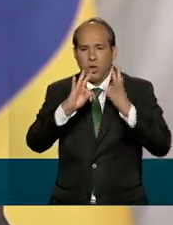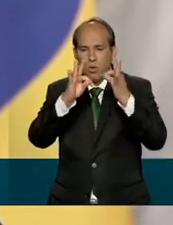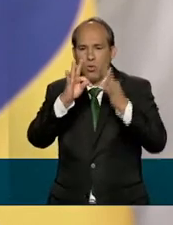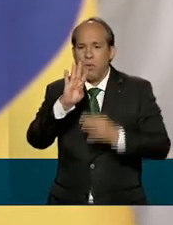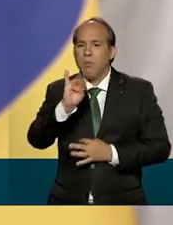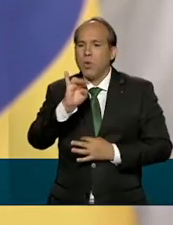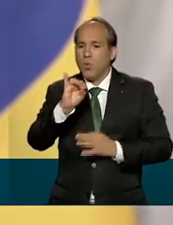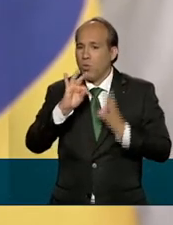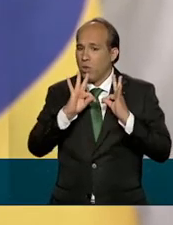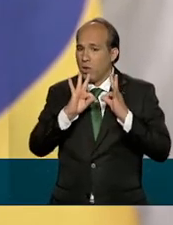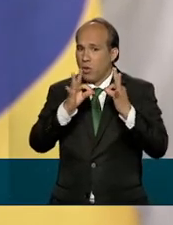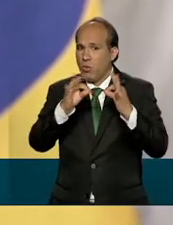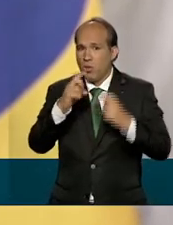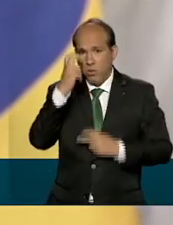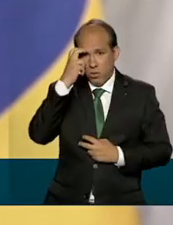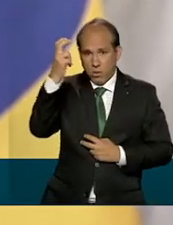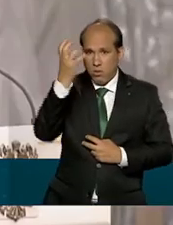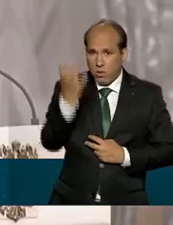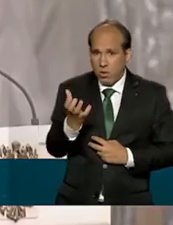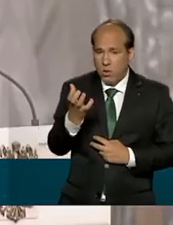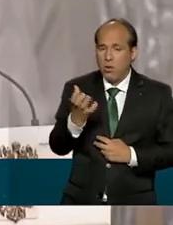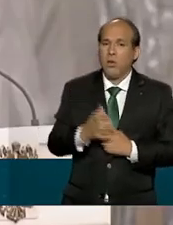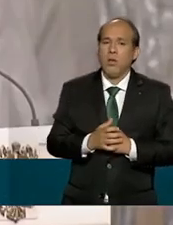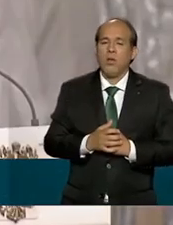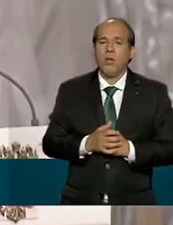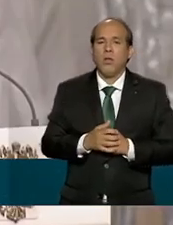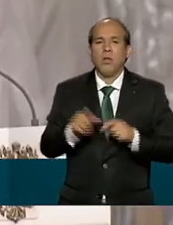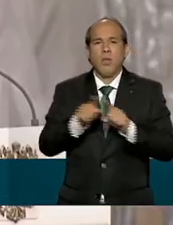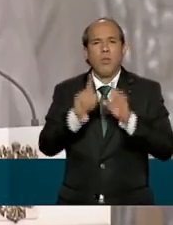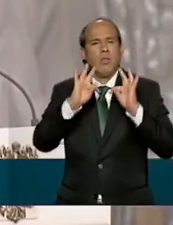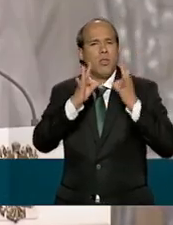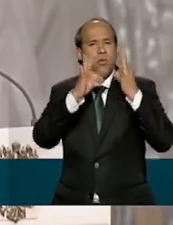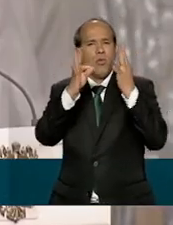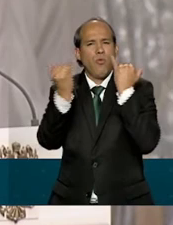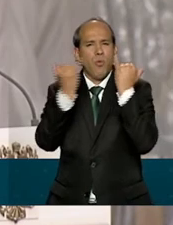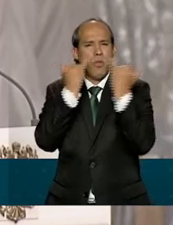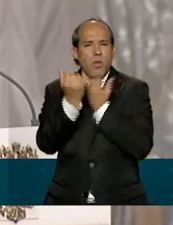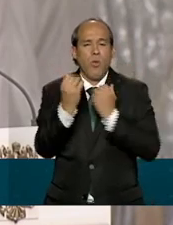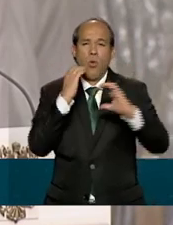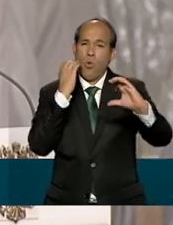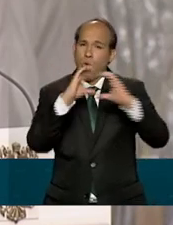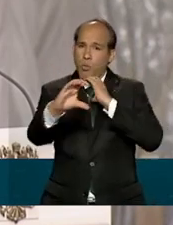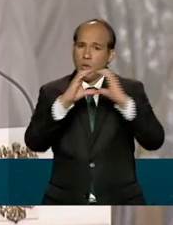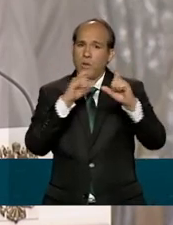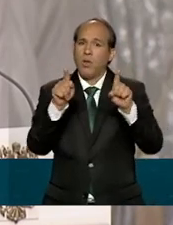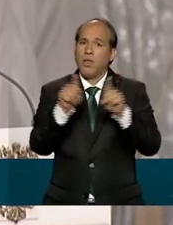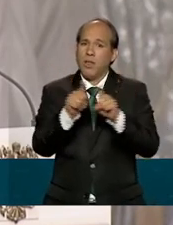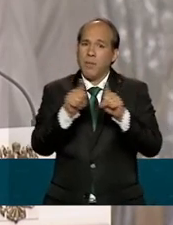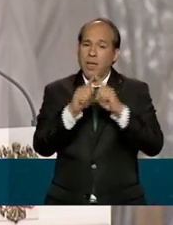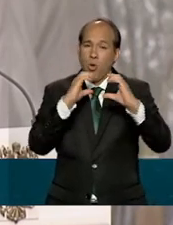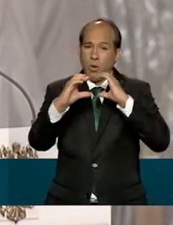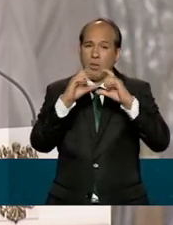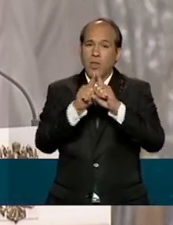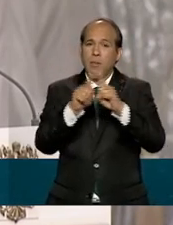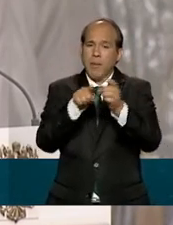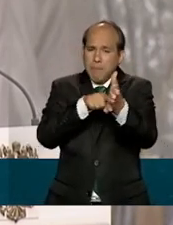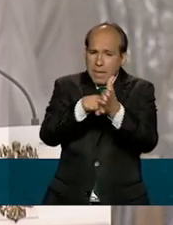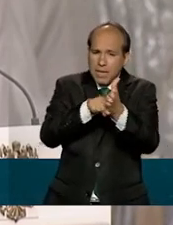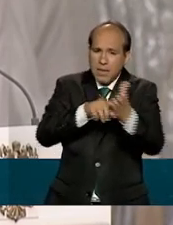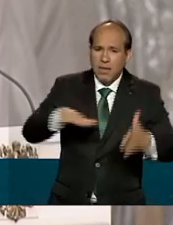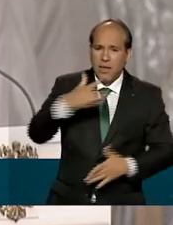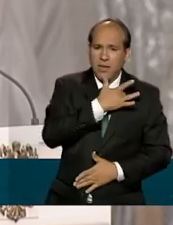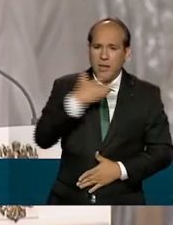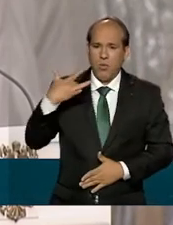biotecnologia, inteligência artificial, tecnologias de informação e comunicações e pesquisa em saúde e